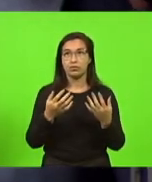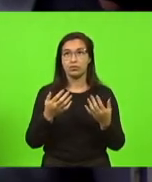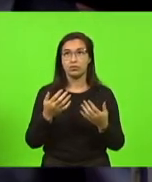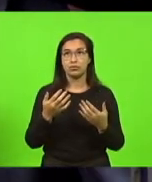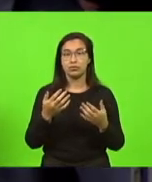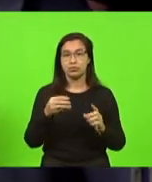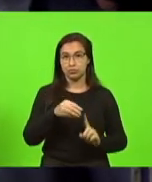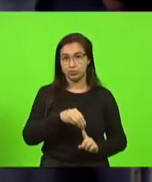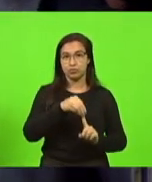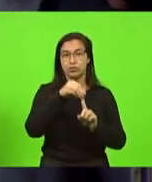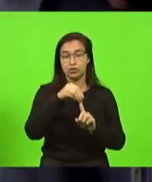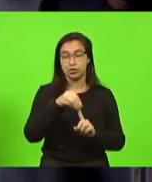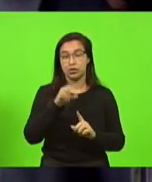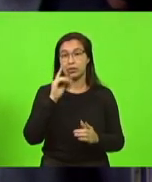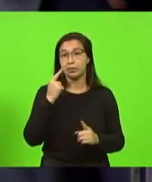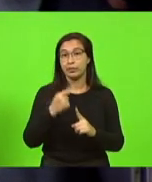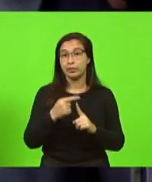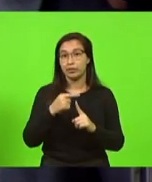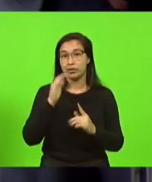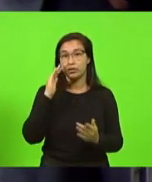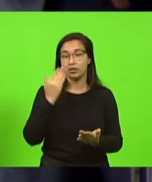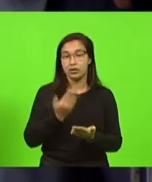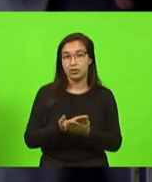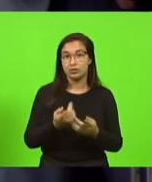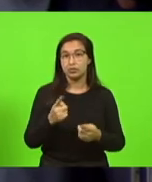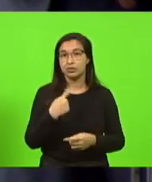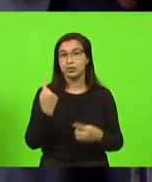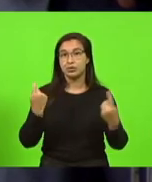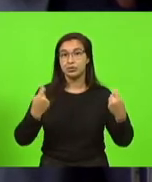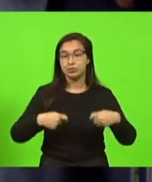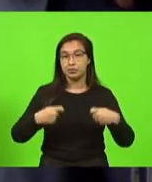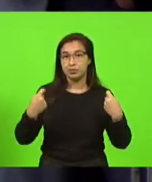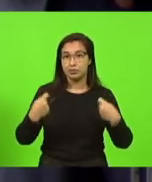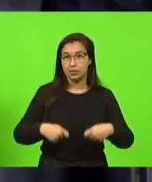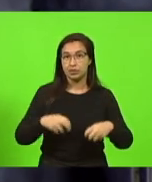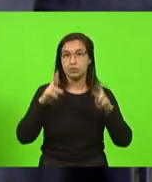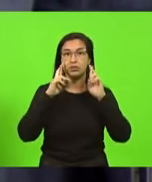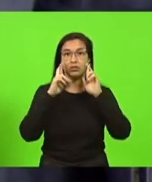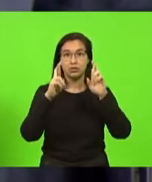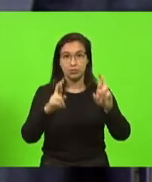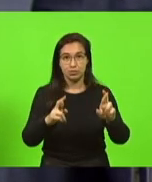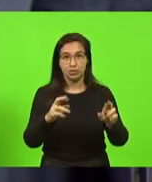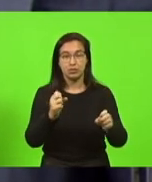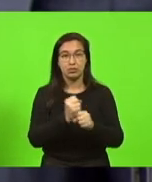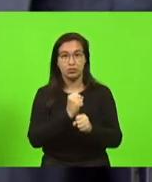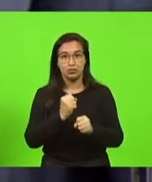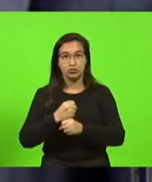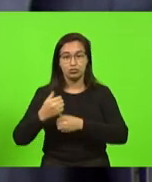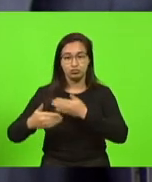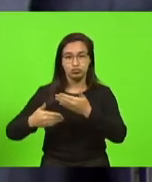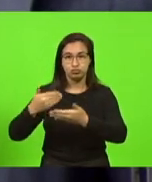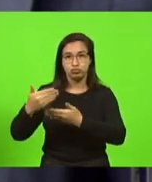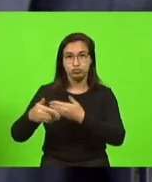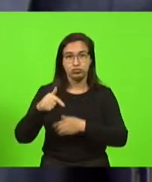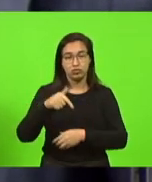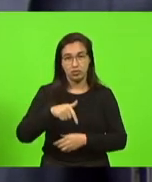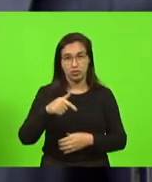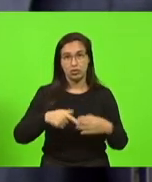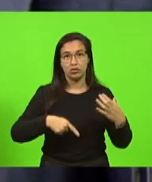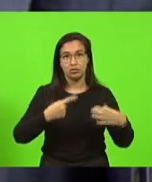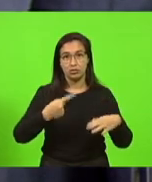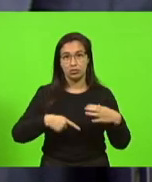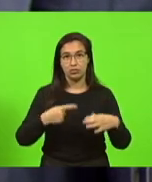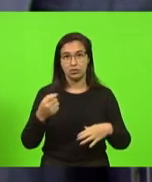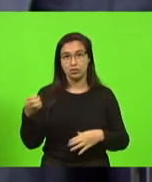destaques, porque acredito que nós precisávamos ter respeitado o que foi construído ao longo de muito tempo aqui na construção dessa nova tabela.